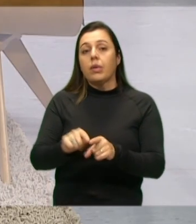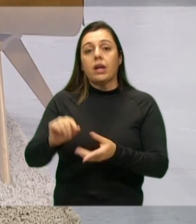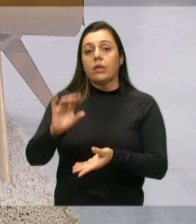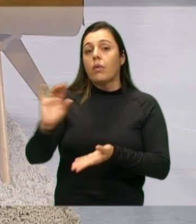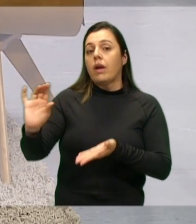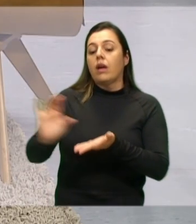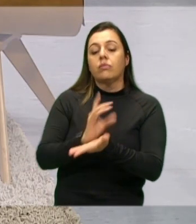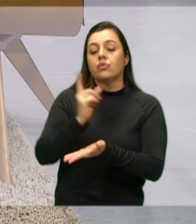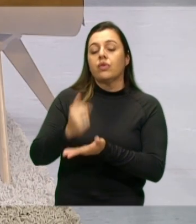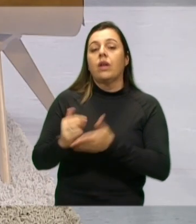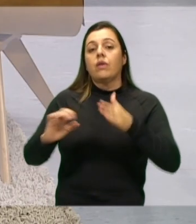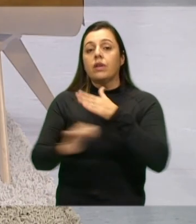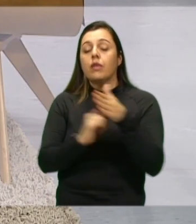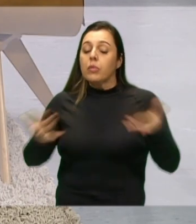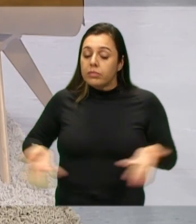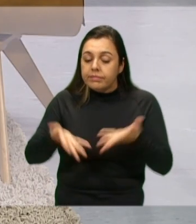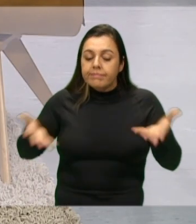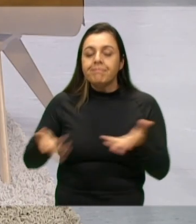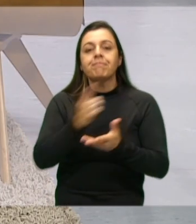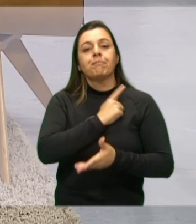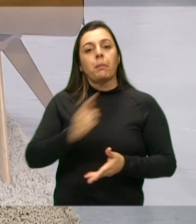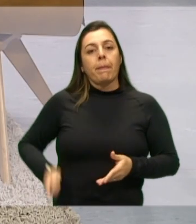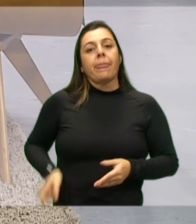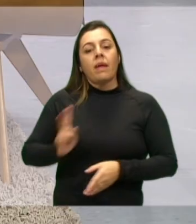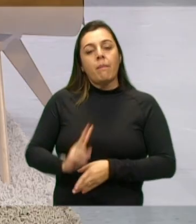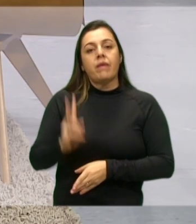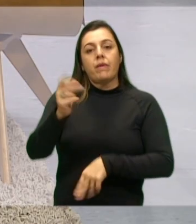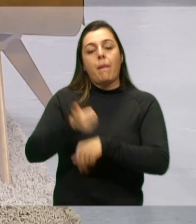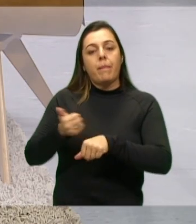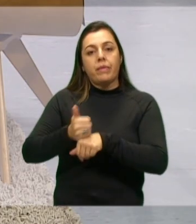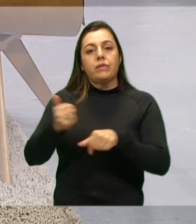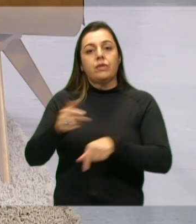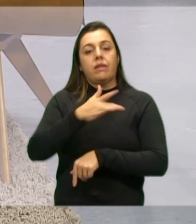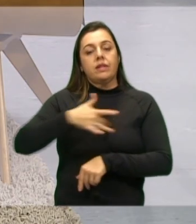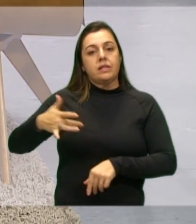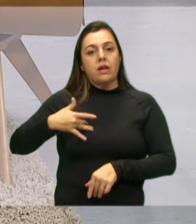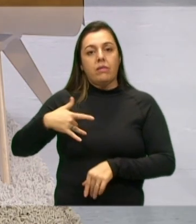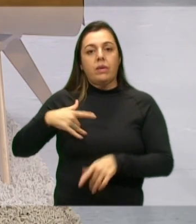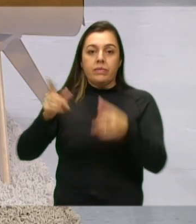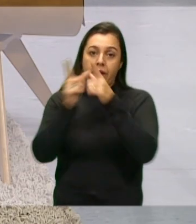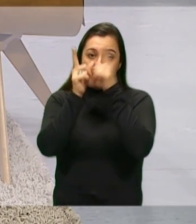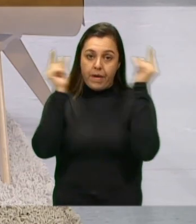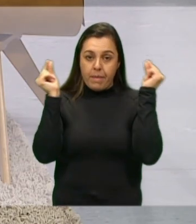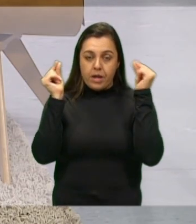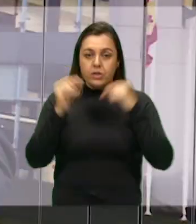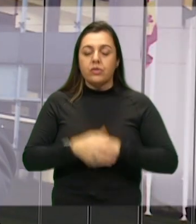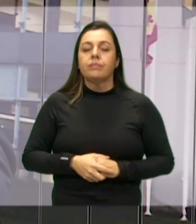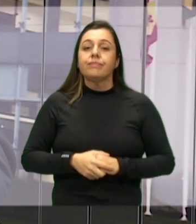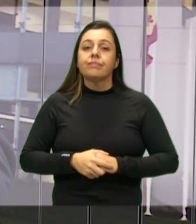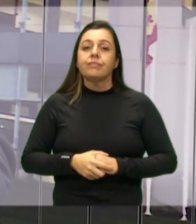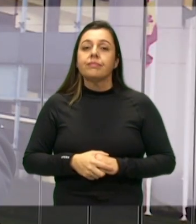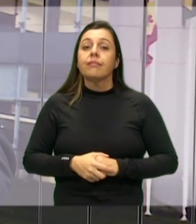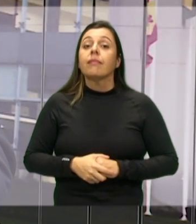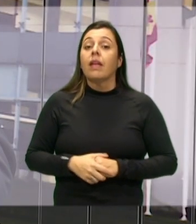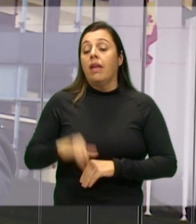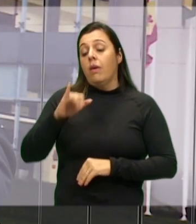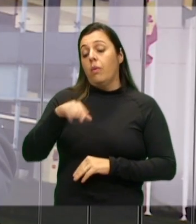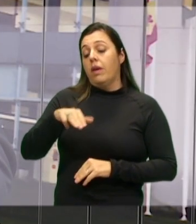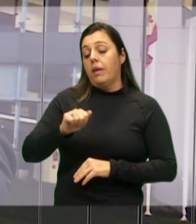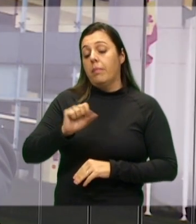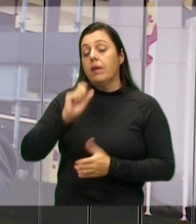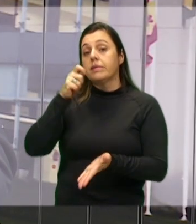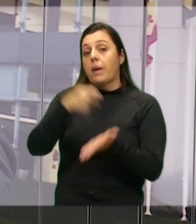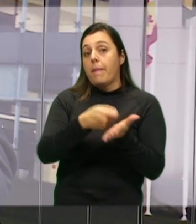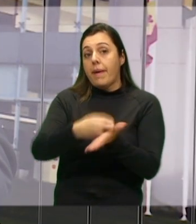da empresa. É um incentivo do governo para valorizar os profissionais da saúde, os profissionais da enfermagem. E o IMAS ele vinha pagando